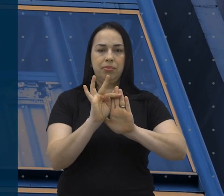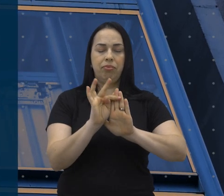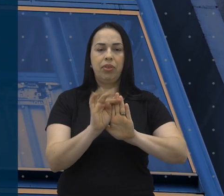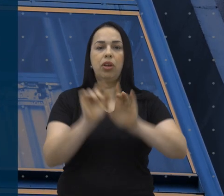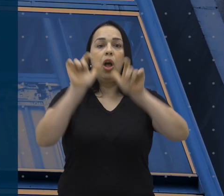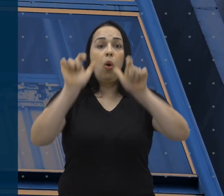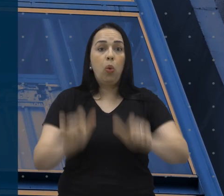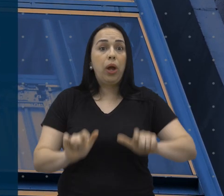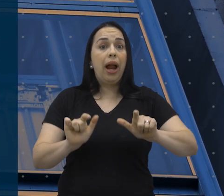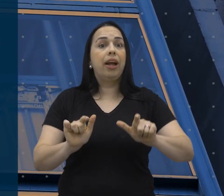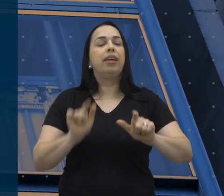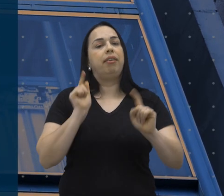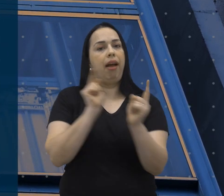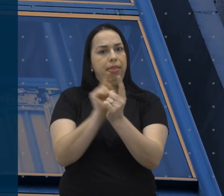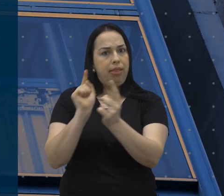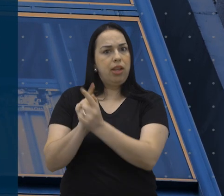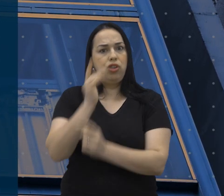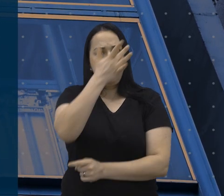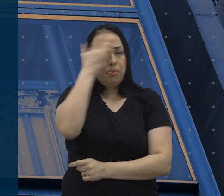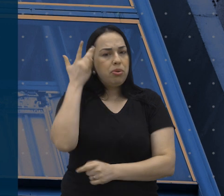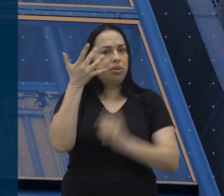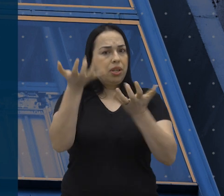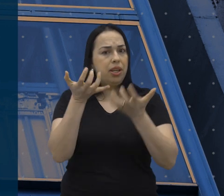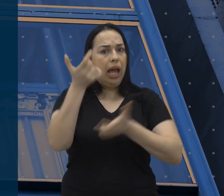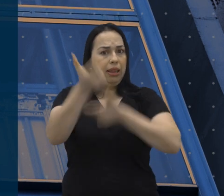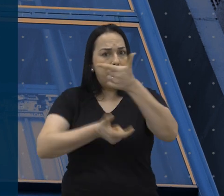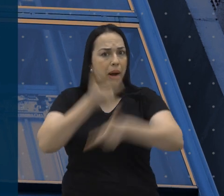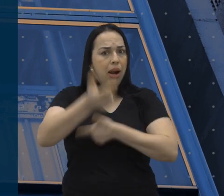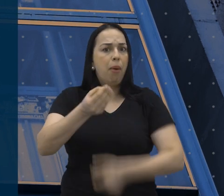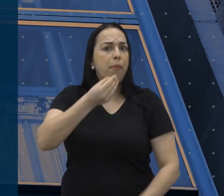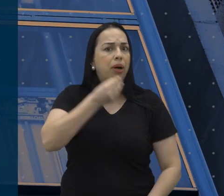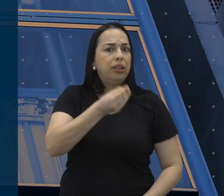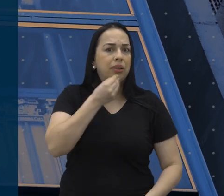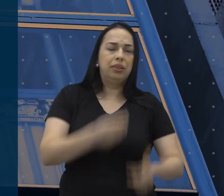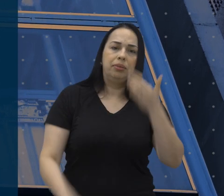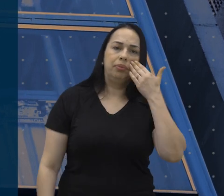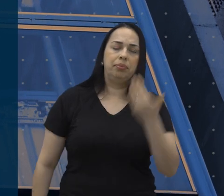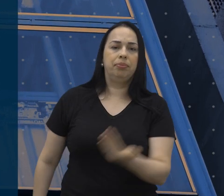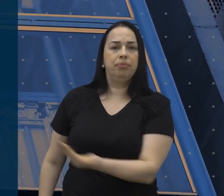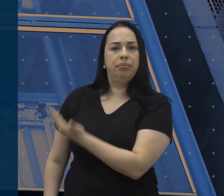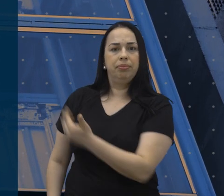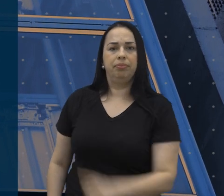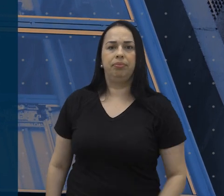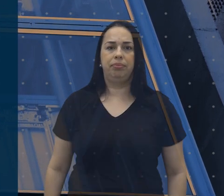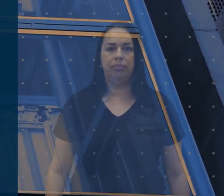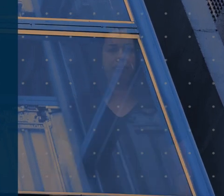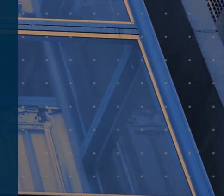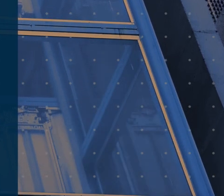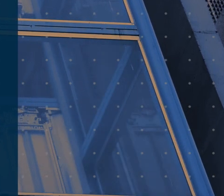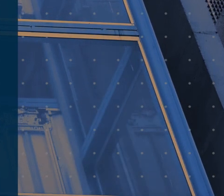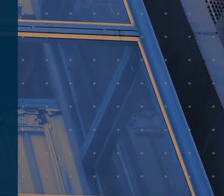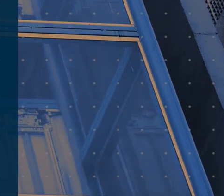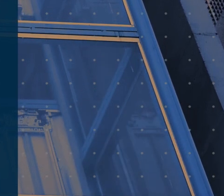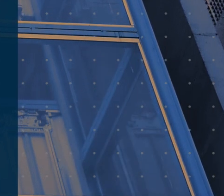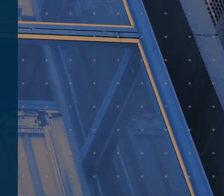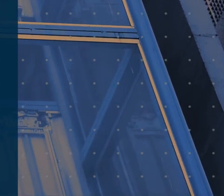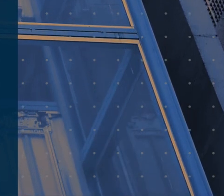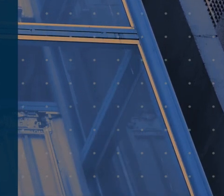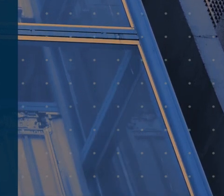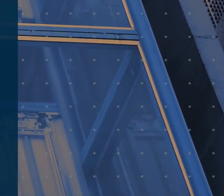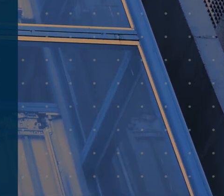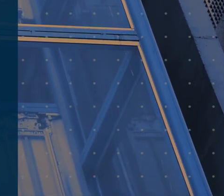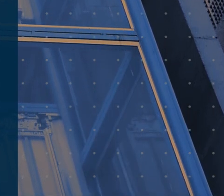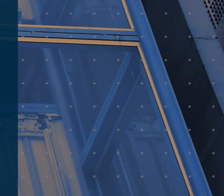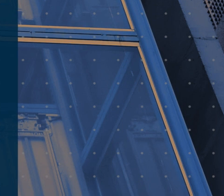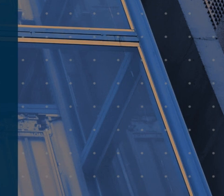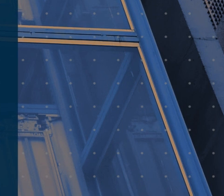O PAT, Posto de Atendimento ao Trabalhador de São José dos Campos, tem oportunidades de emprego para ajudante